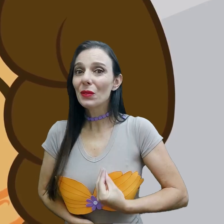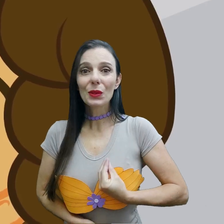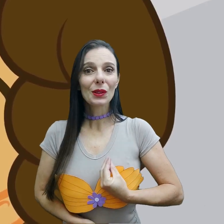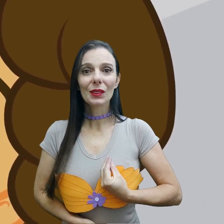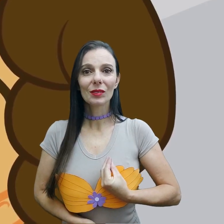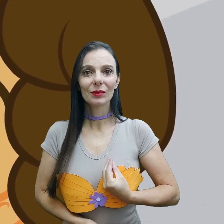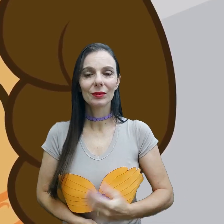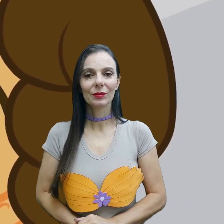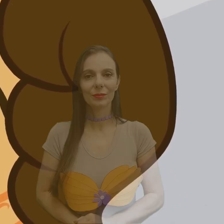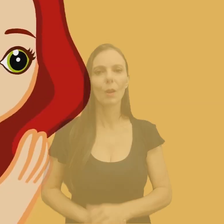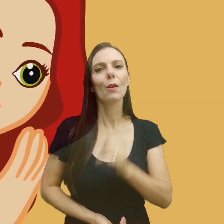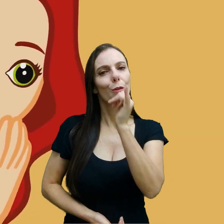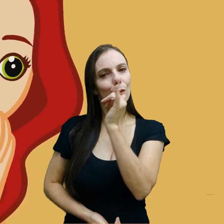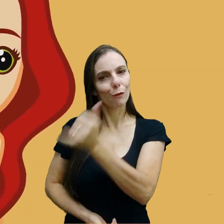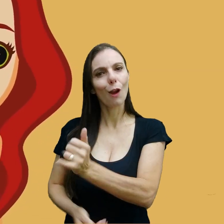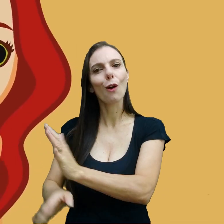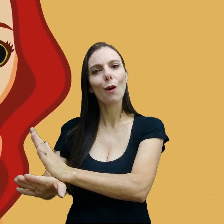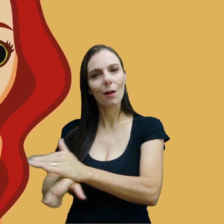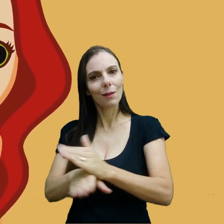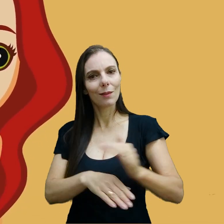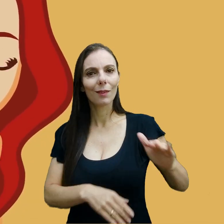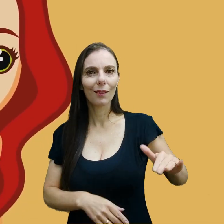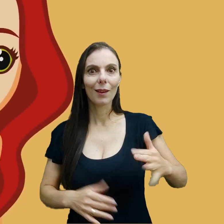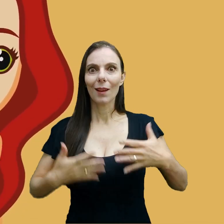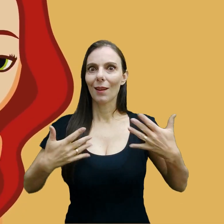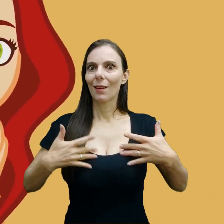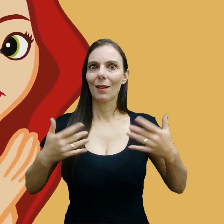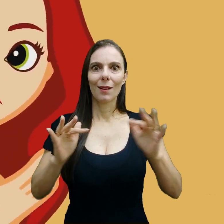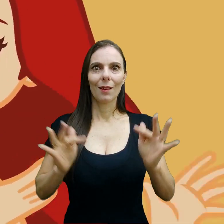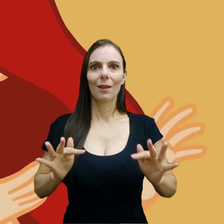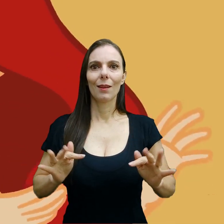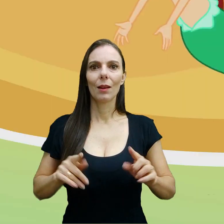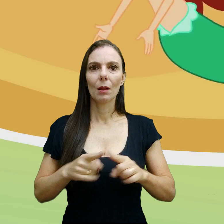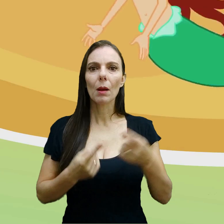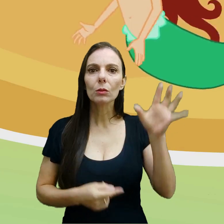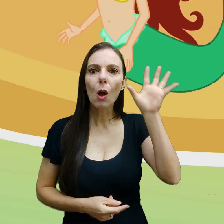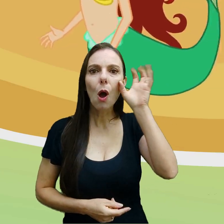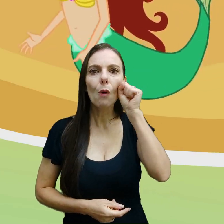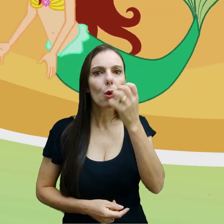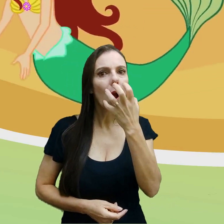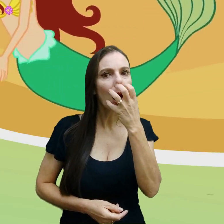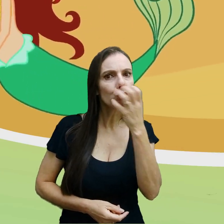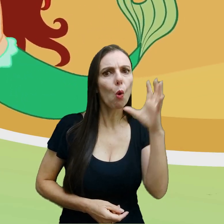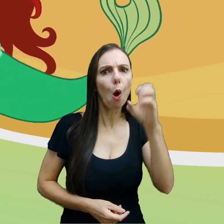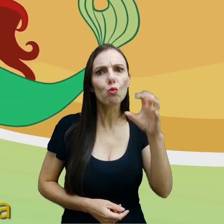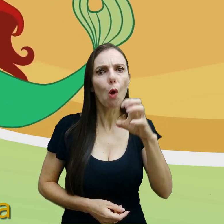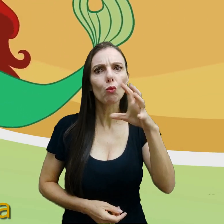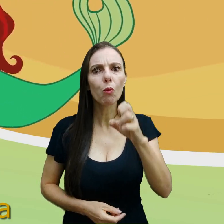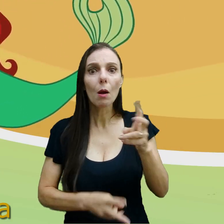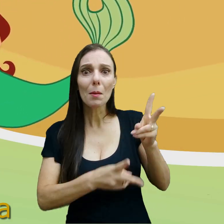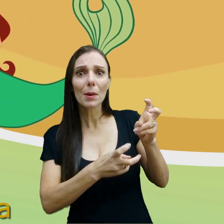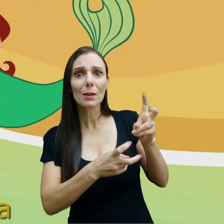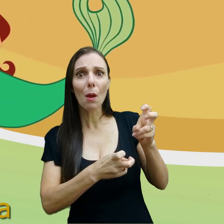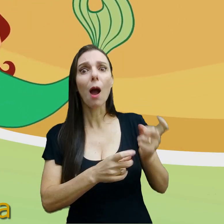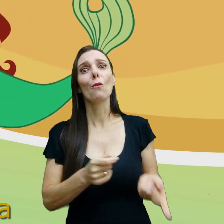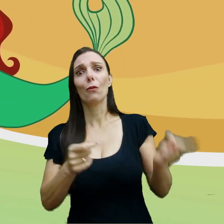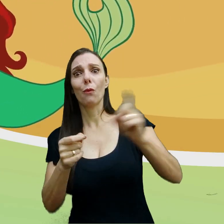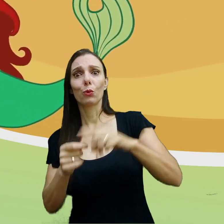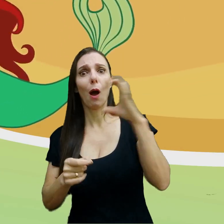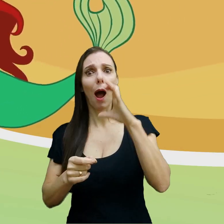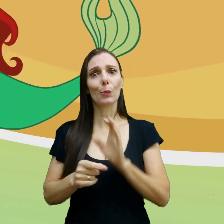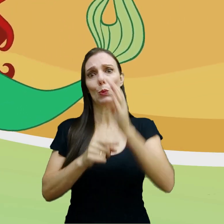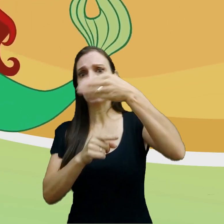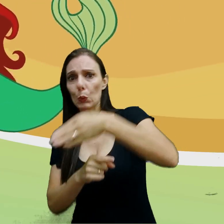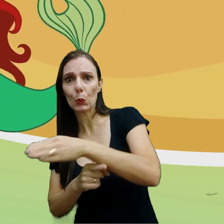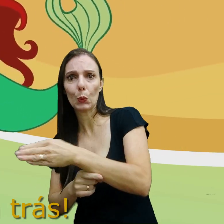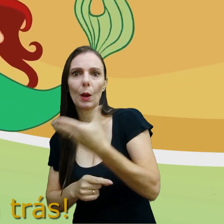Você está vivo! Disse a pequena sereia com alegria. Mas ao ouvir os cães latindo de longe, ela percebeu onde estava e